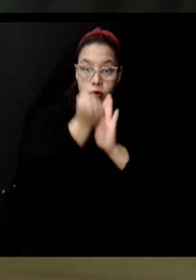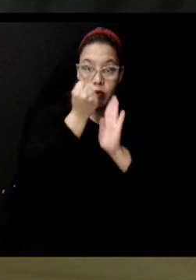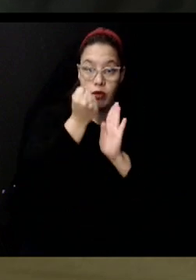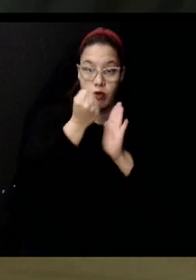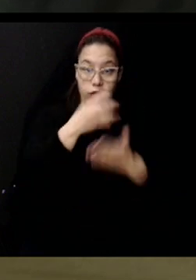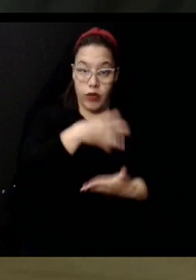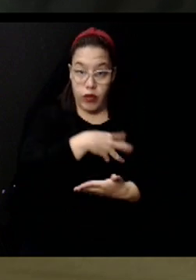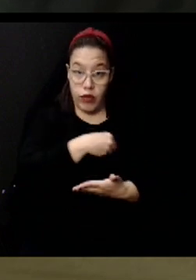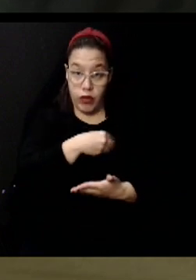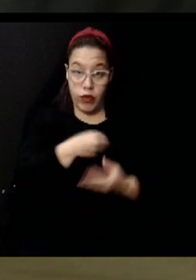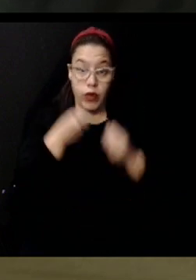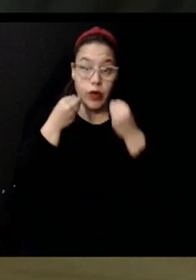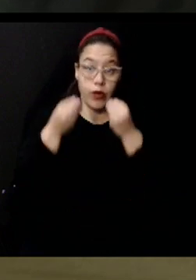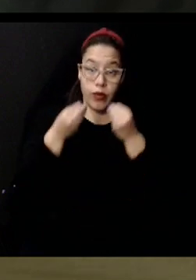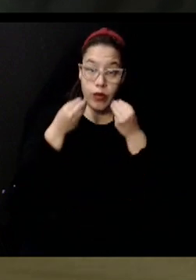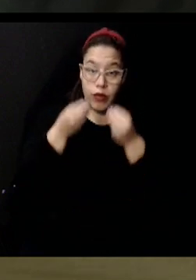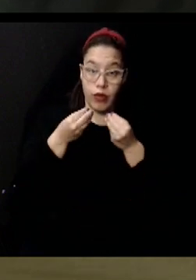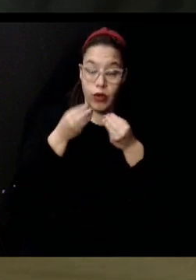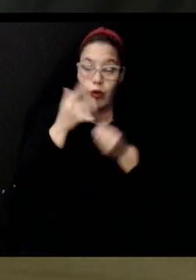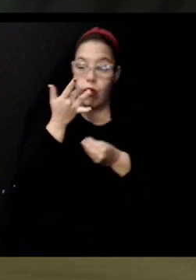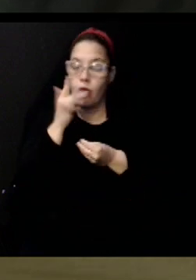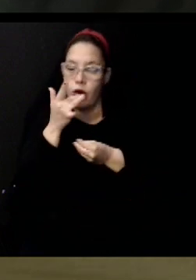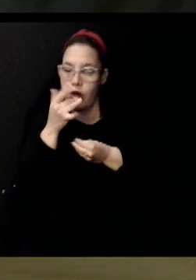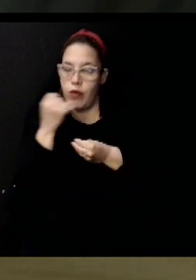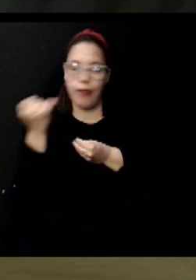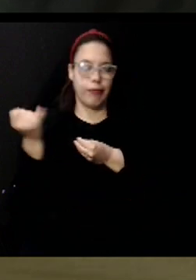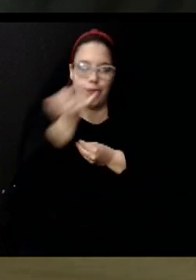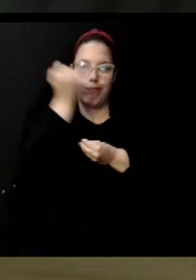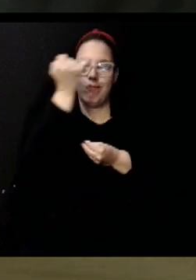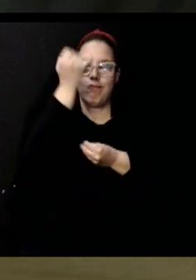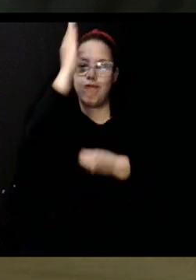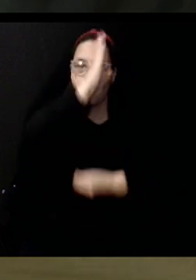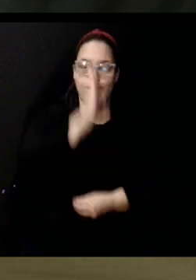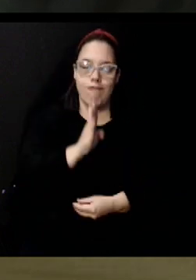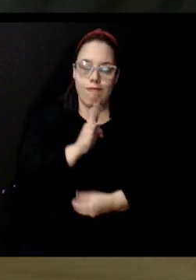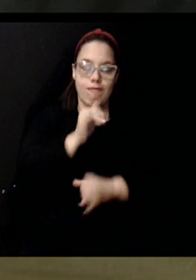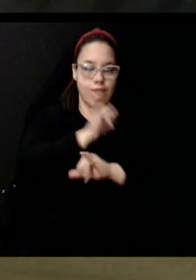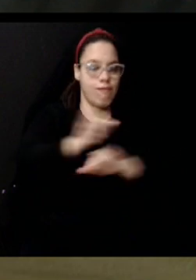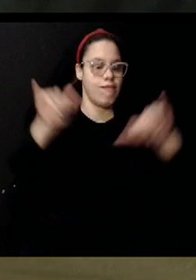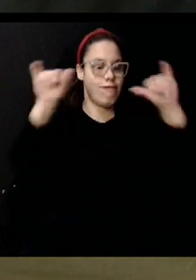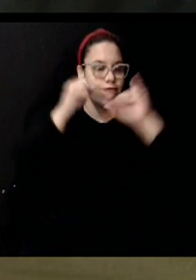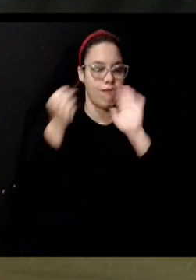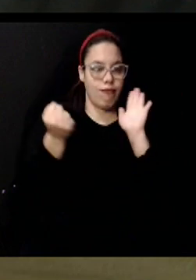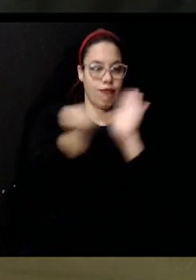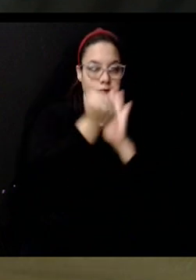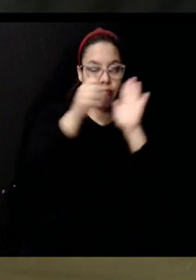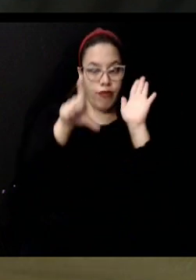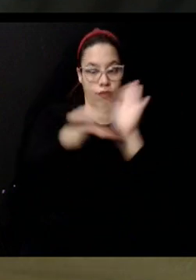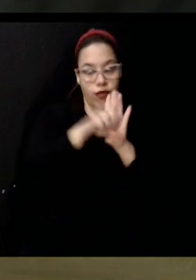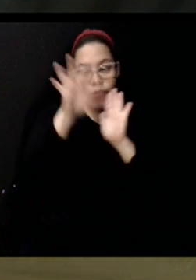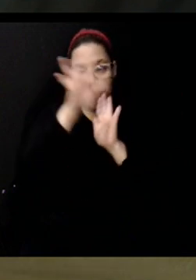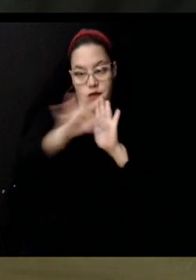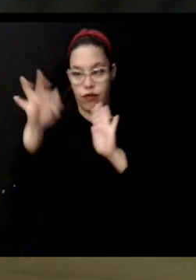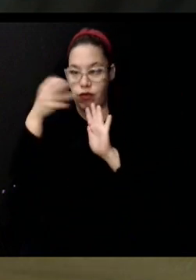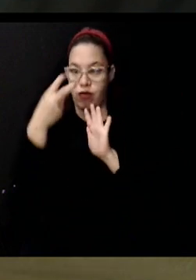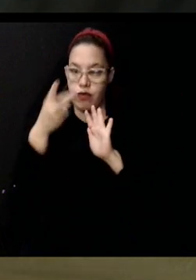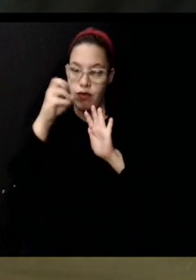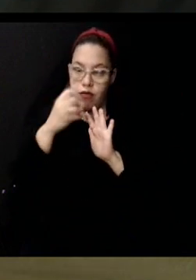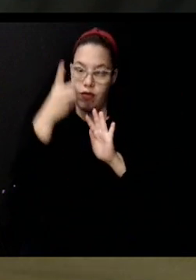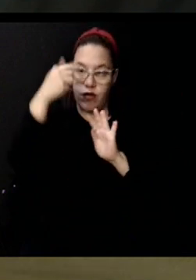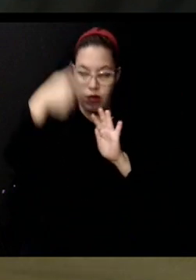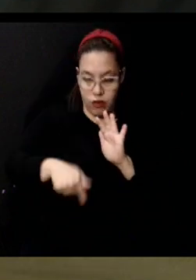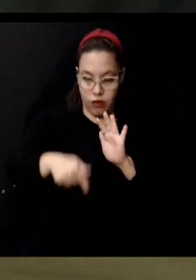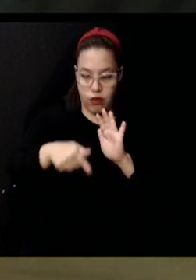um alimento de ouro. No Brasil, a campanha foi oficializada por uma lei federal em 2017. E